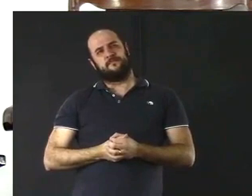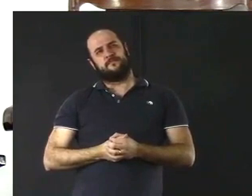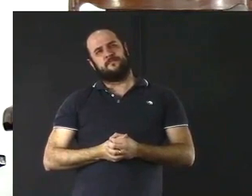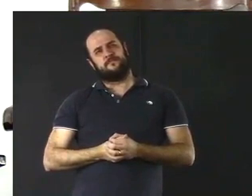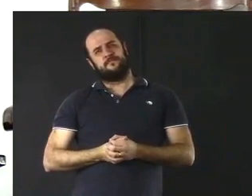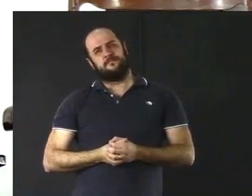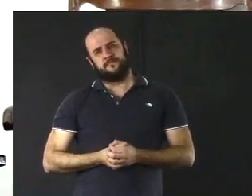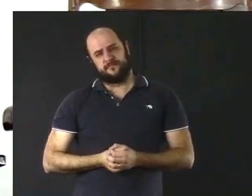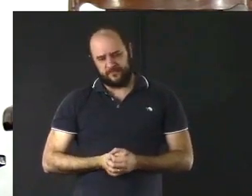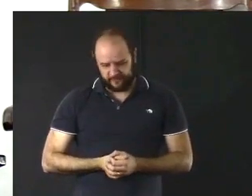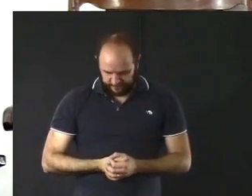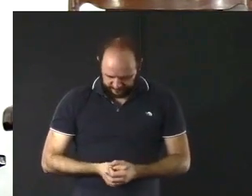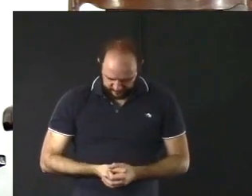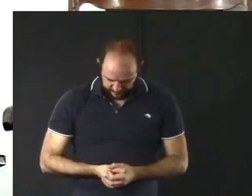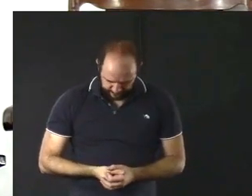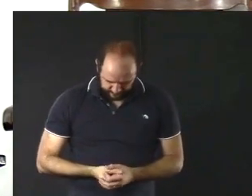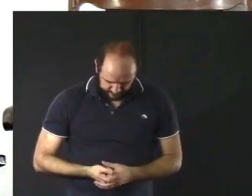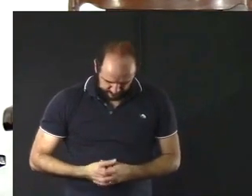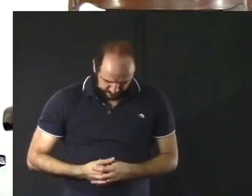Queridos,